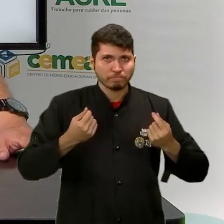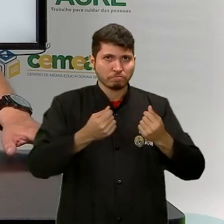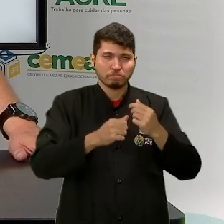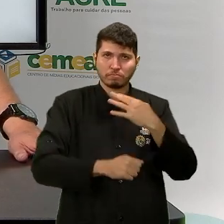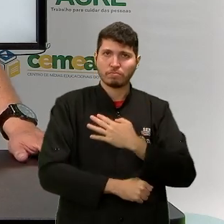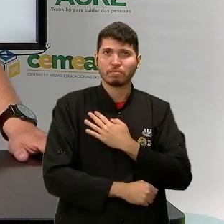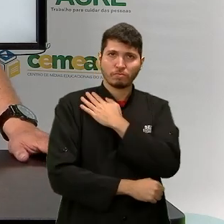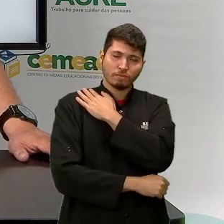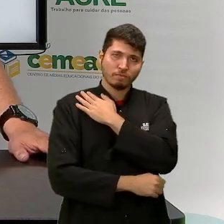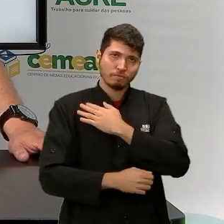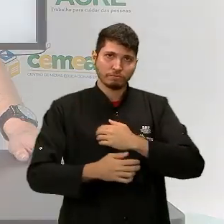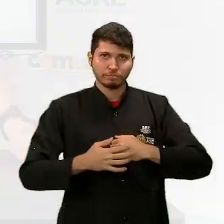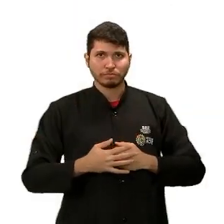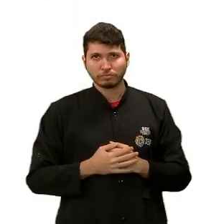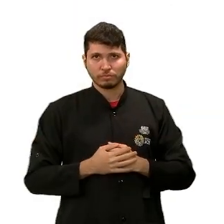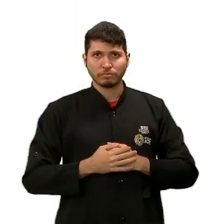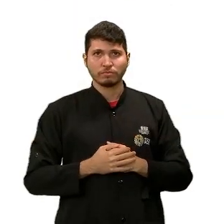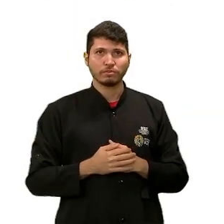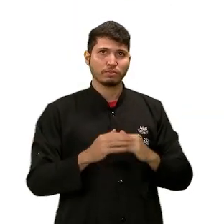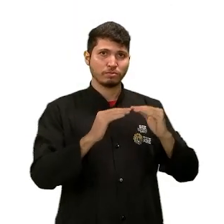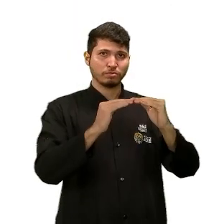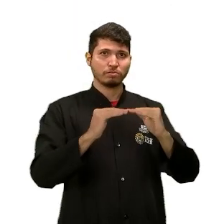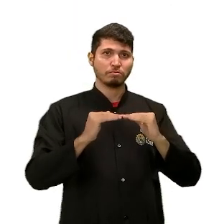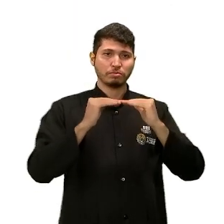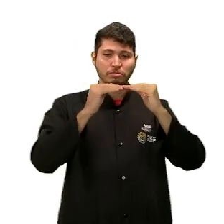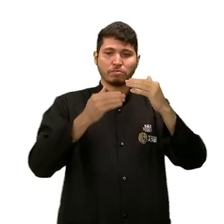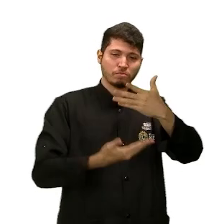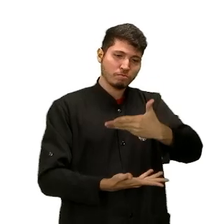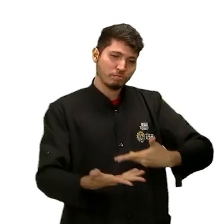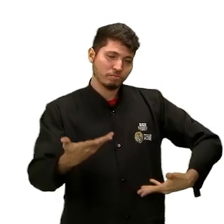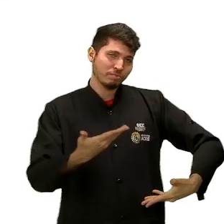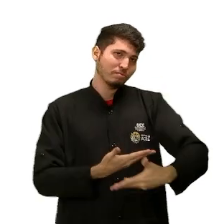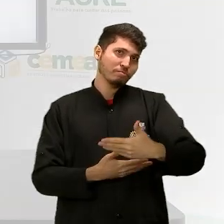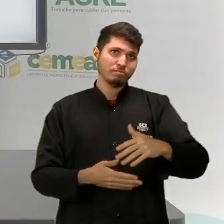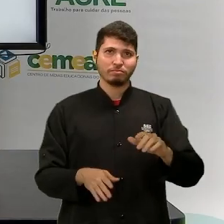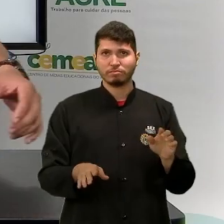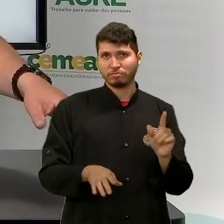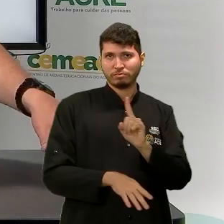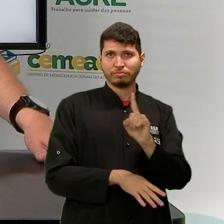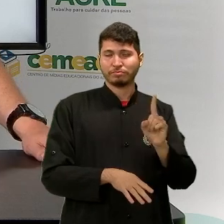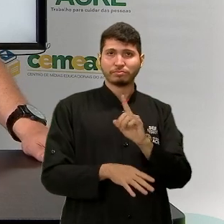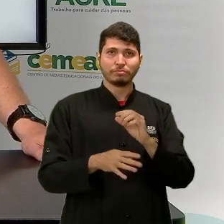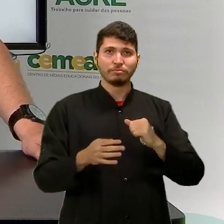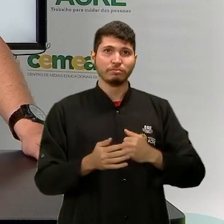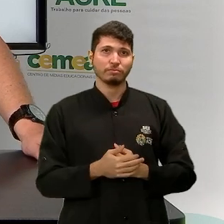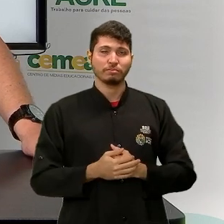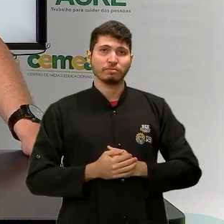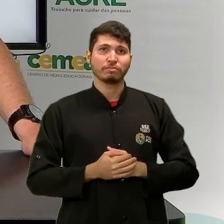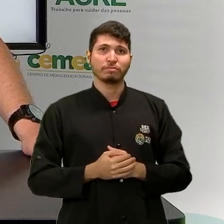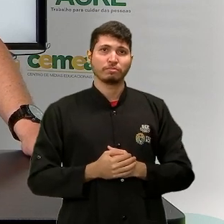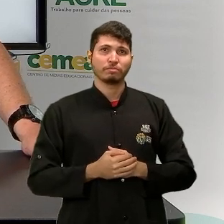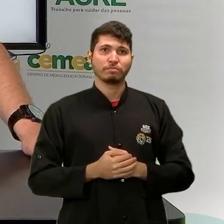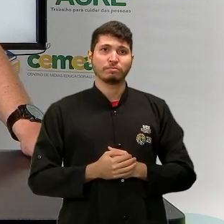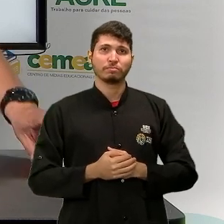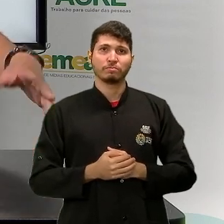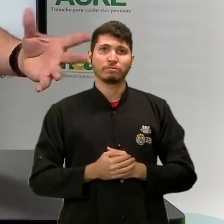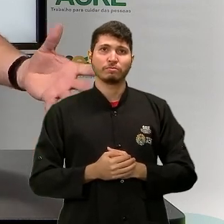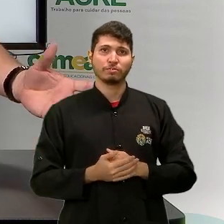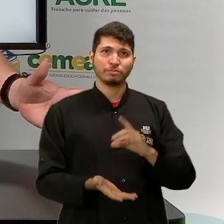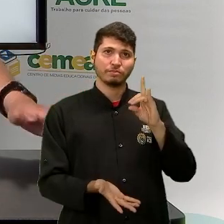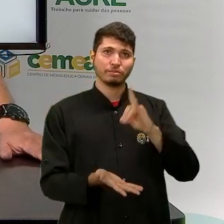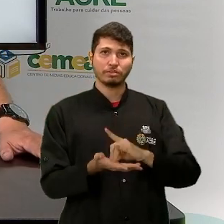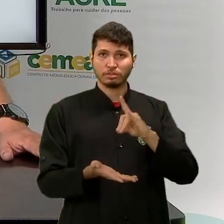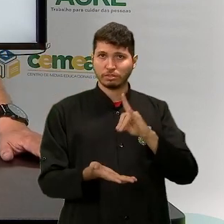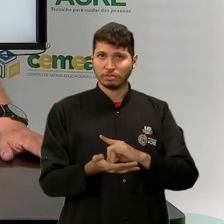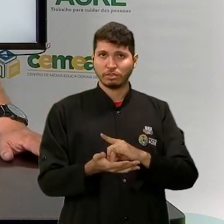militar. E soberania compartilhada também não. Então aqui, por dedução, o que eles têm de fato em